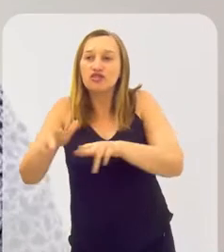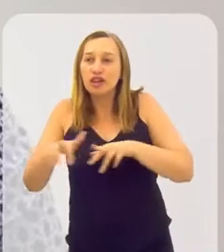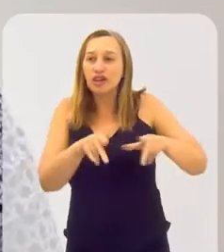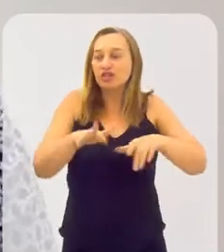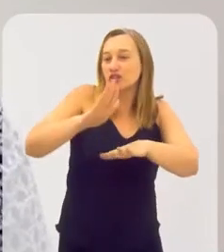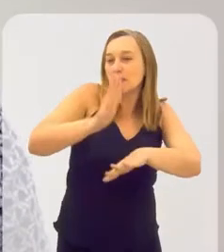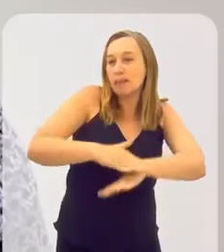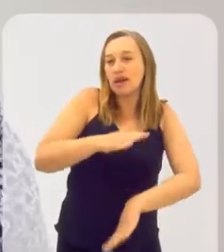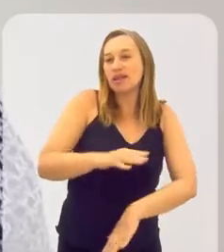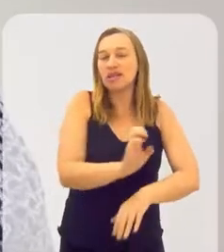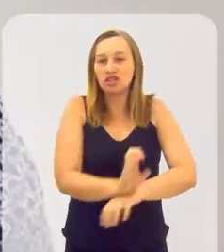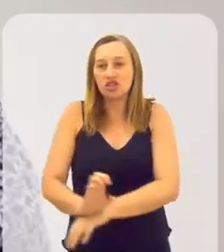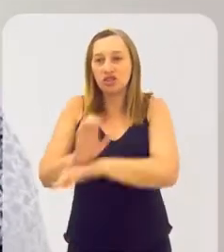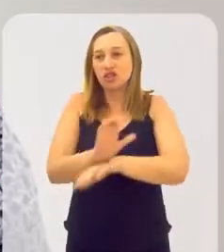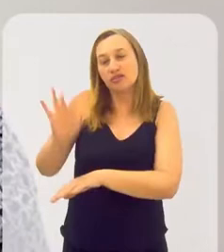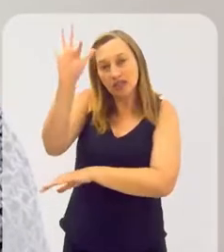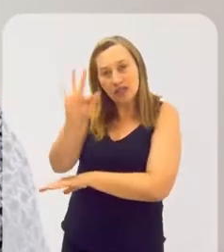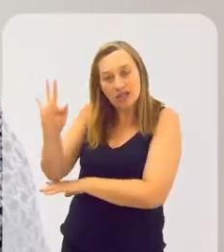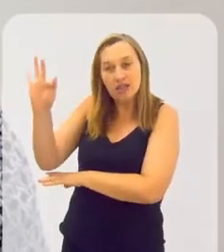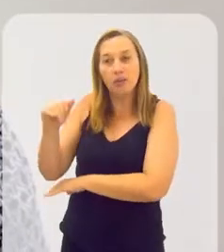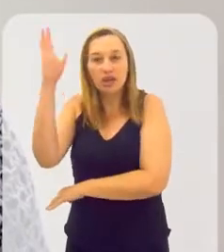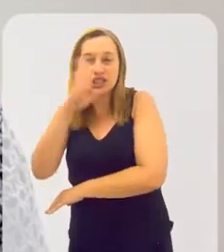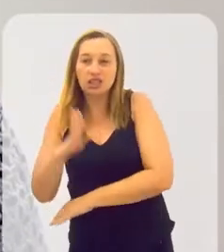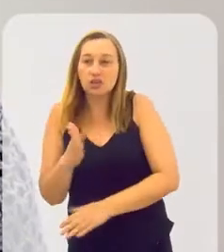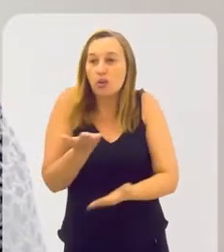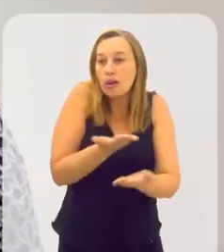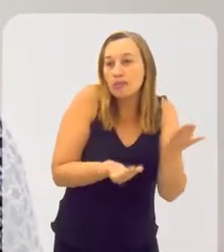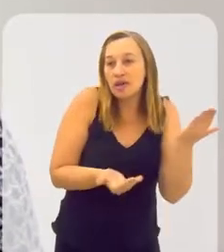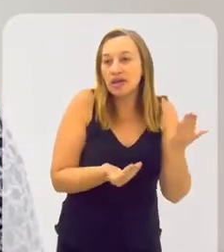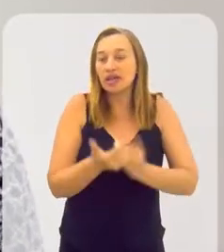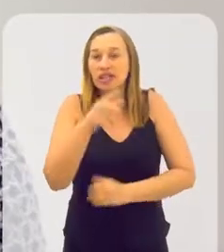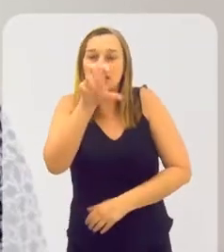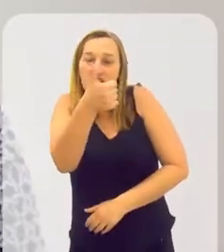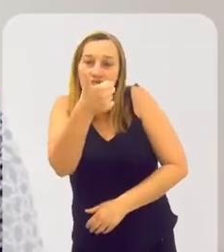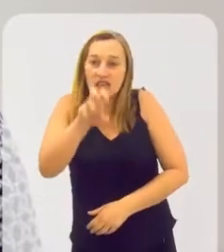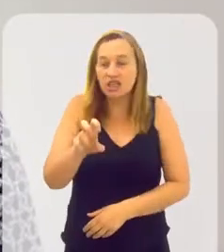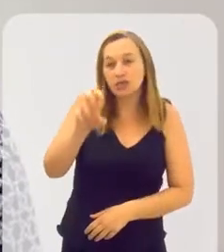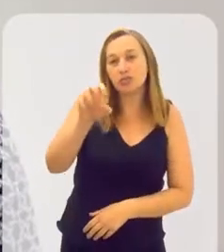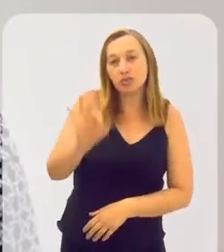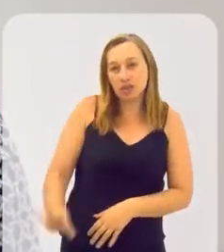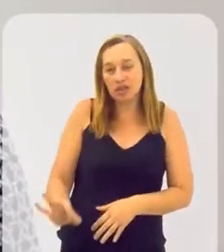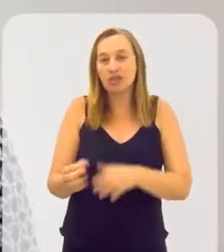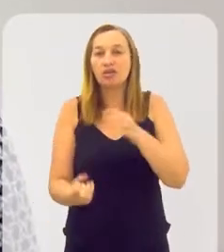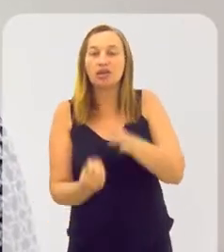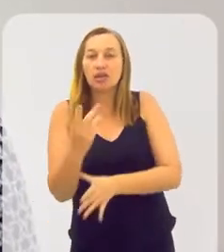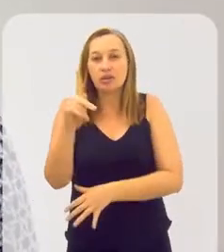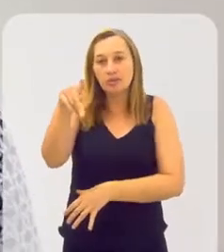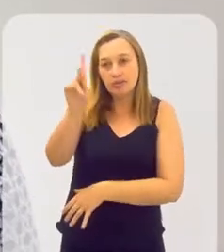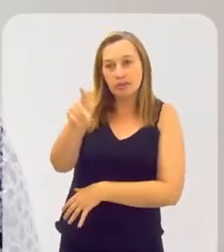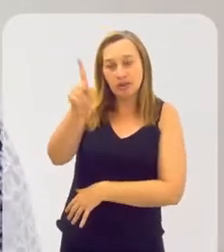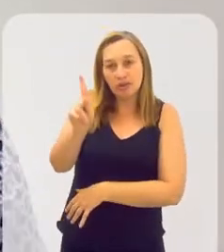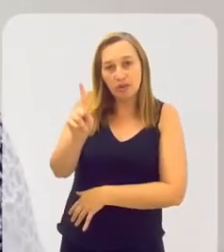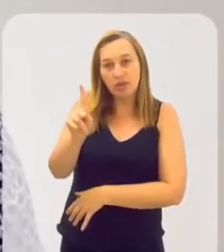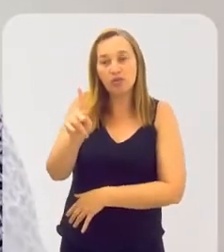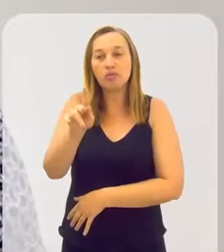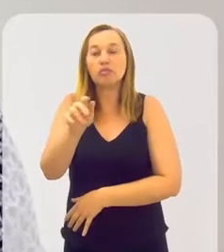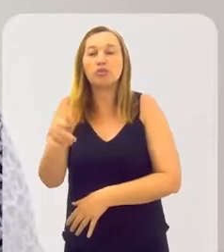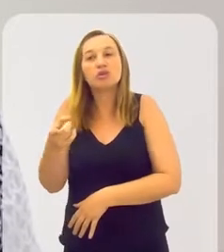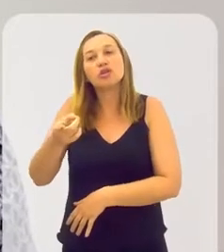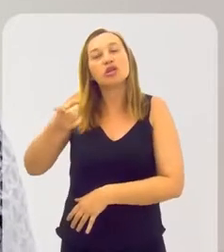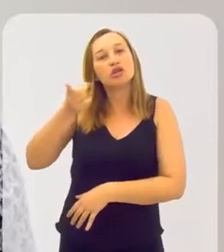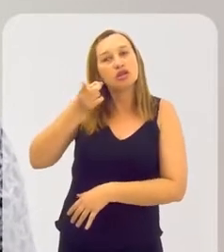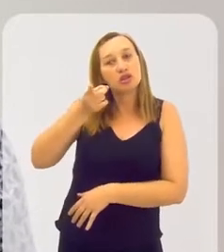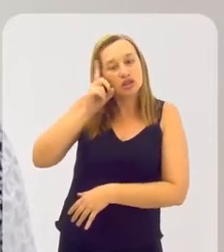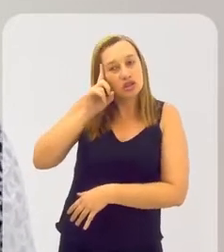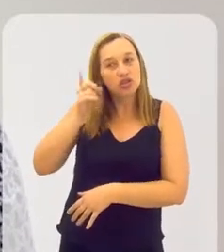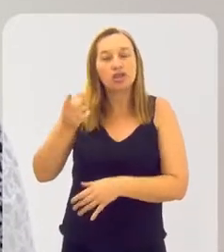Diferentemente dos demais estados da Federação Brasileira, que tiveram uma queda de 15% na produção de barris por dia, o estado do Rio caminhou para